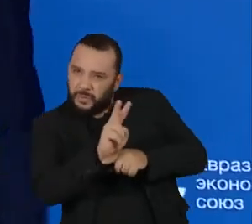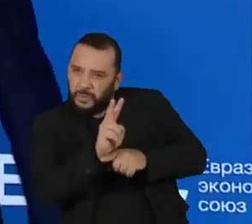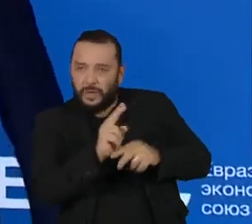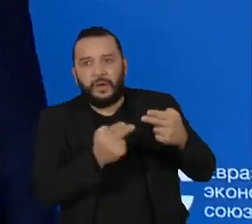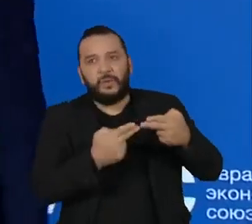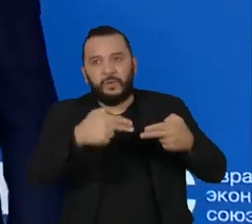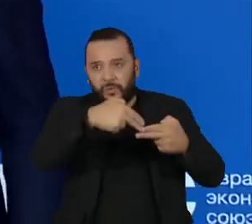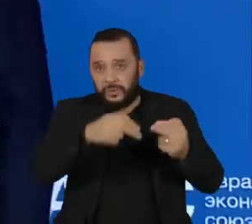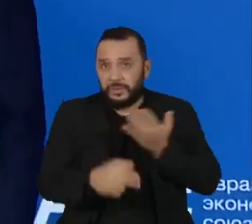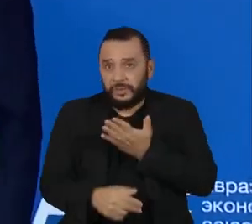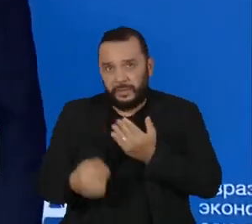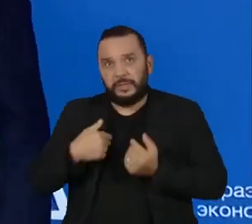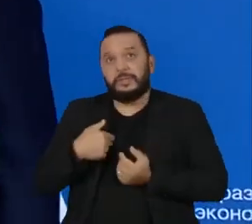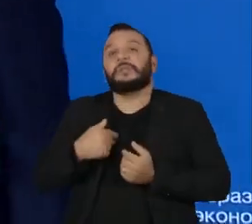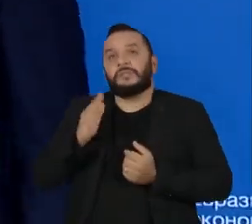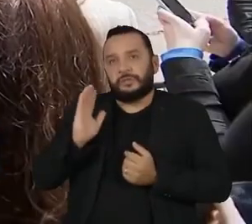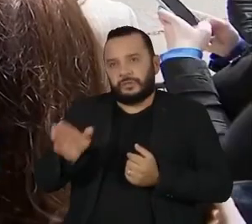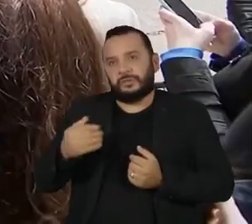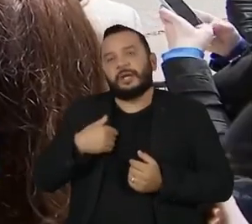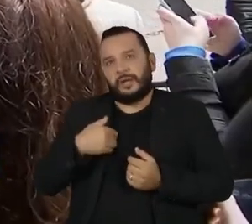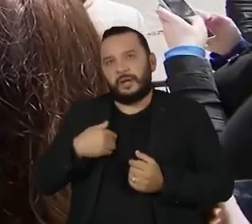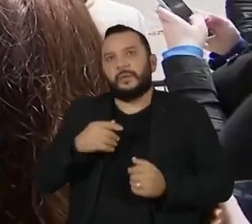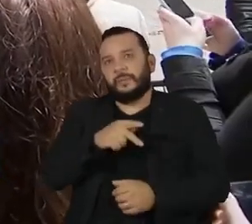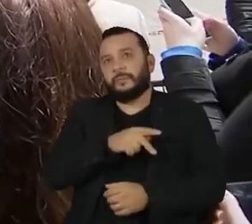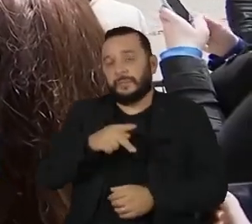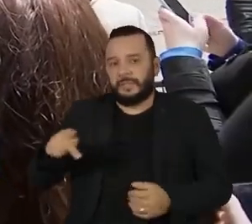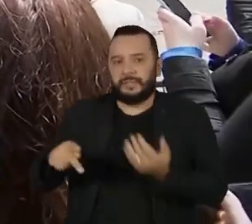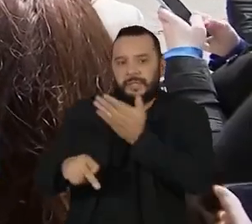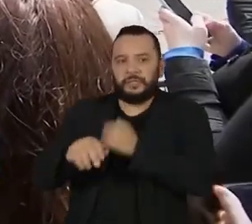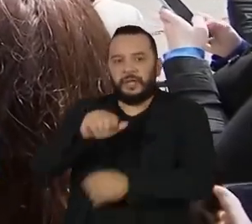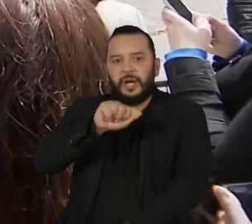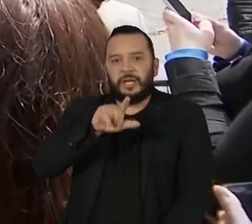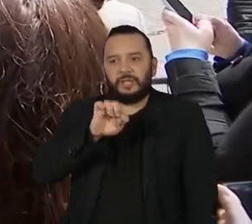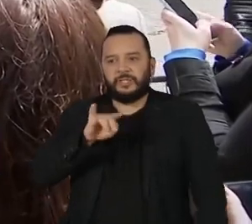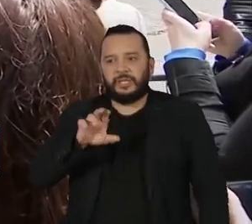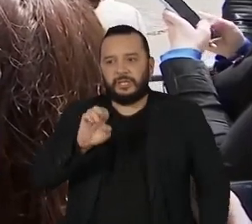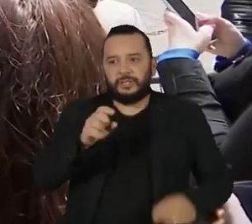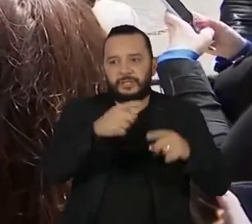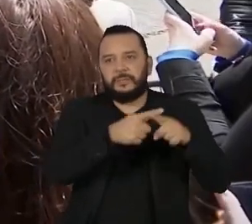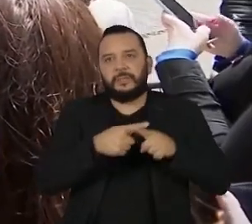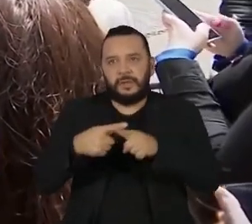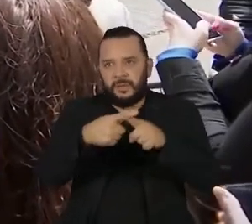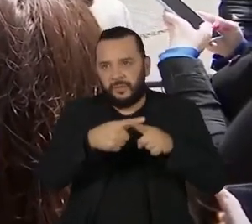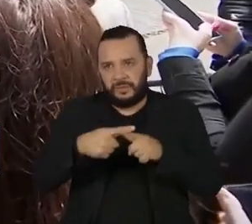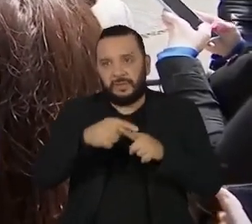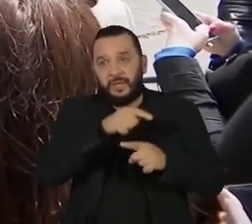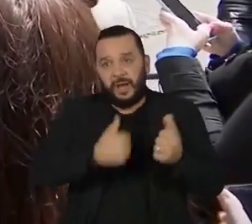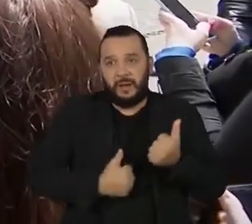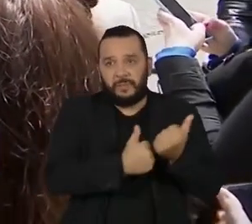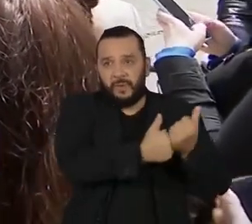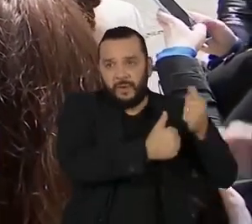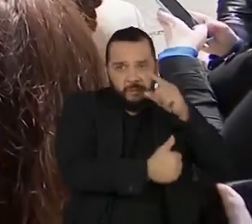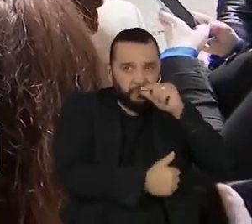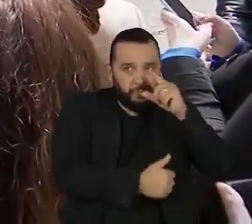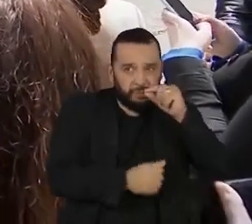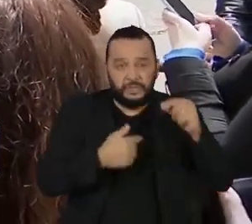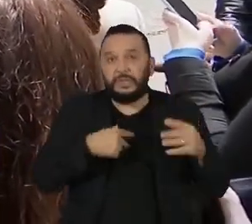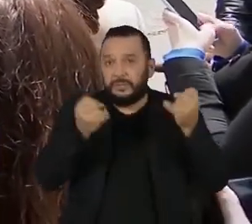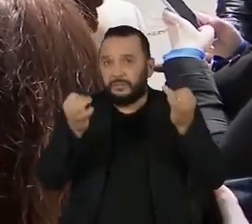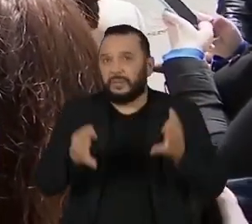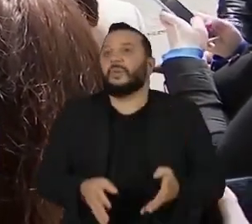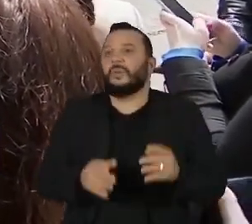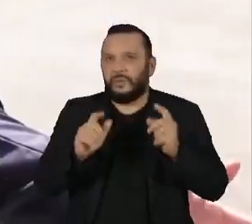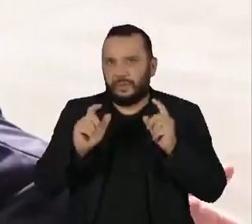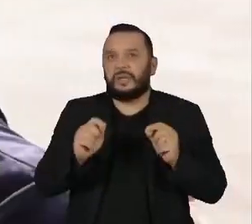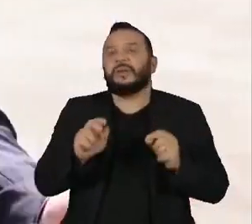dia depois do presidente de Belarus, Alexander Lukashenko, aliado de Vladimir Putin, afirmar que não vai